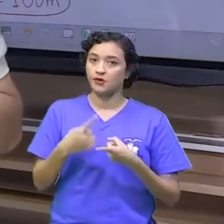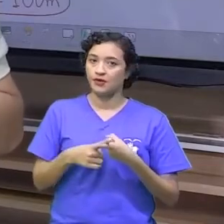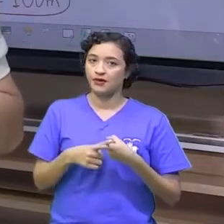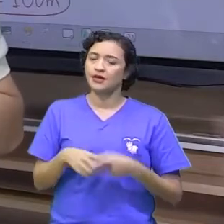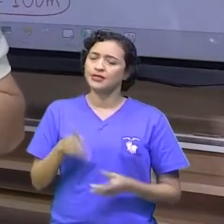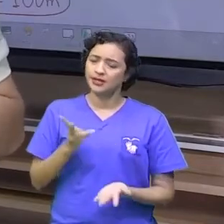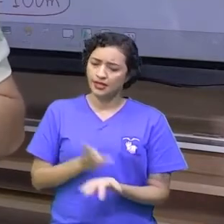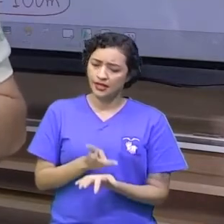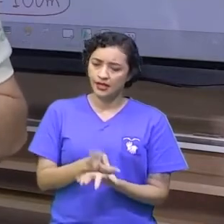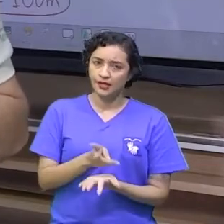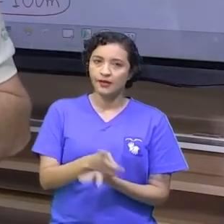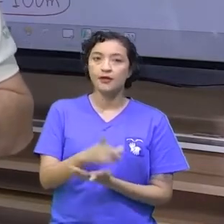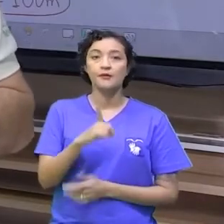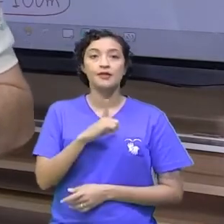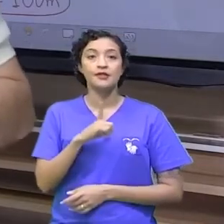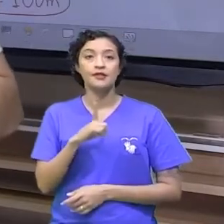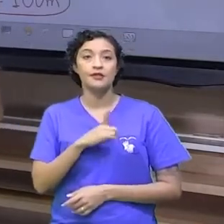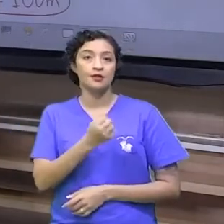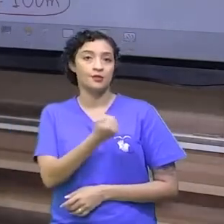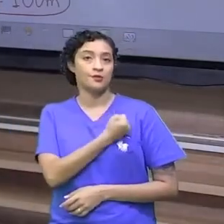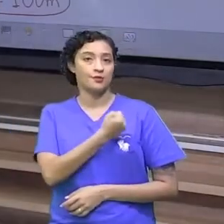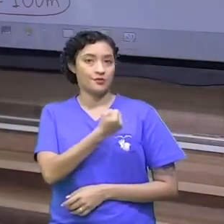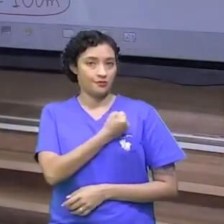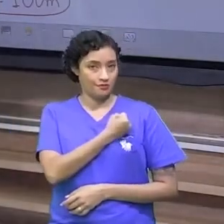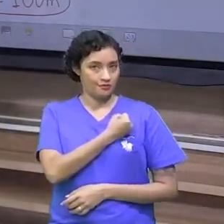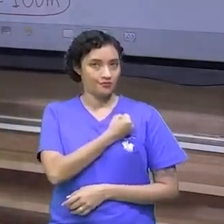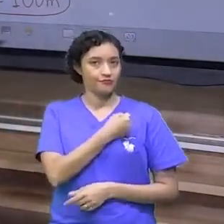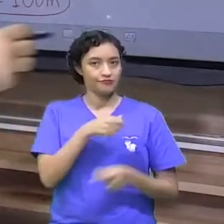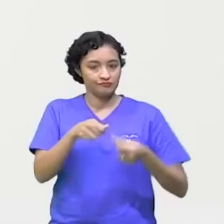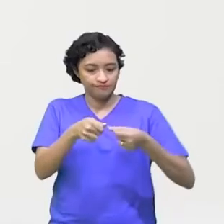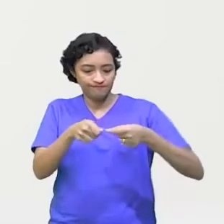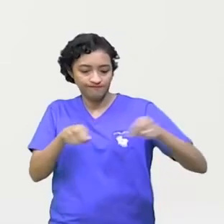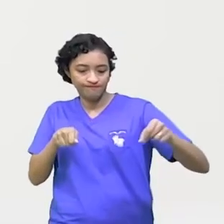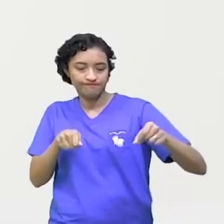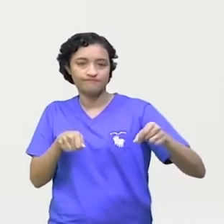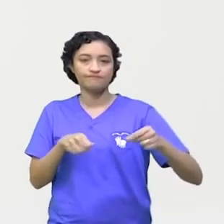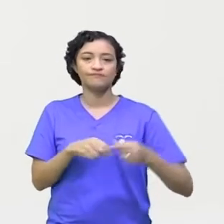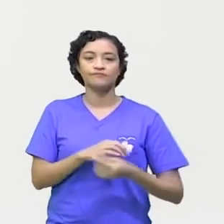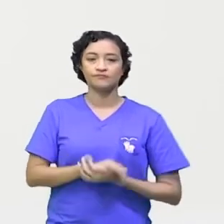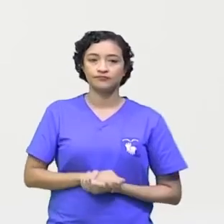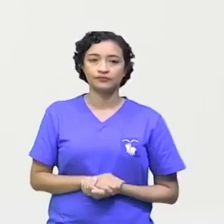vão aparecer, tá certo? De olho aqui na tela comigo.